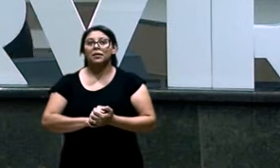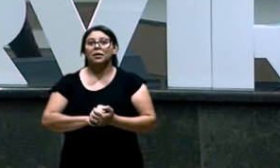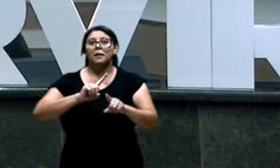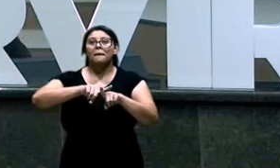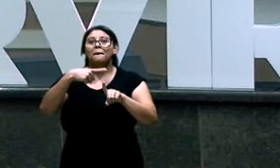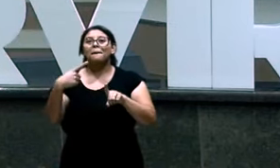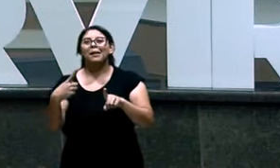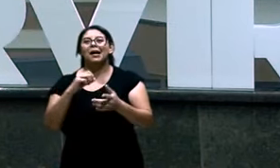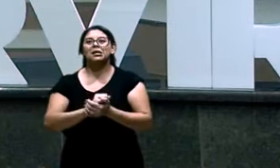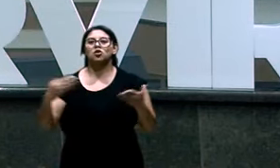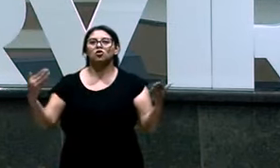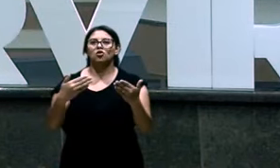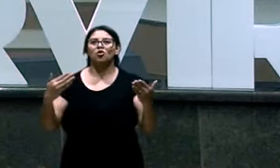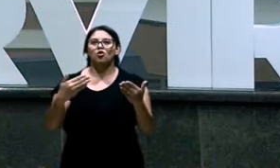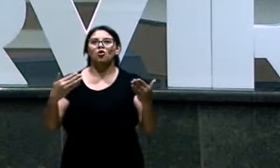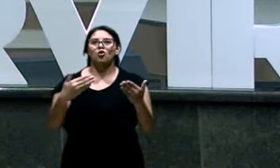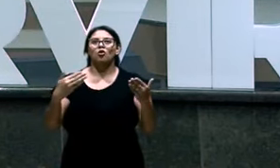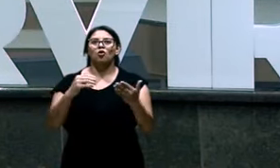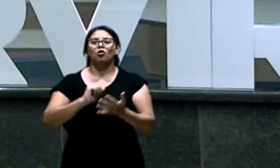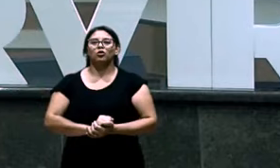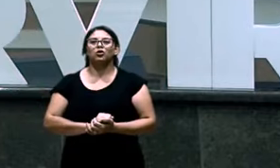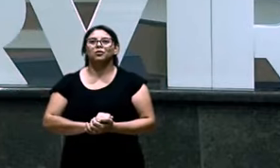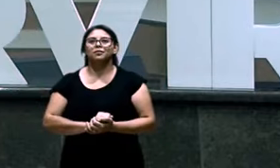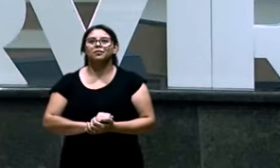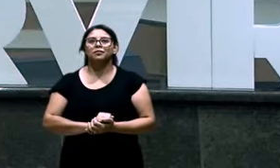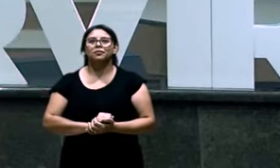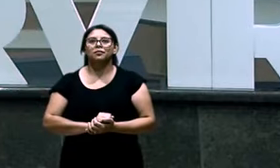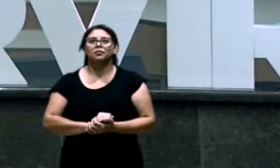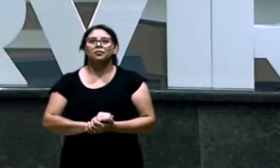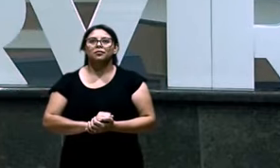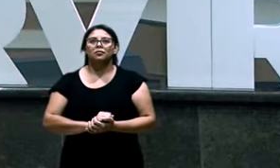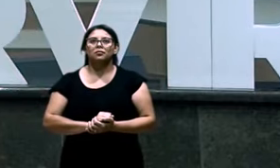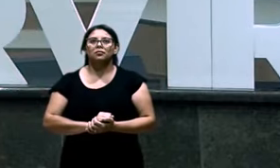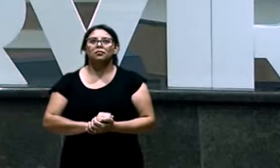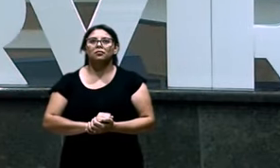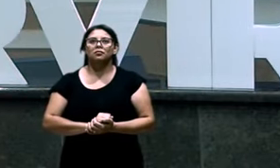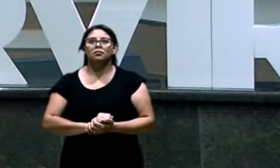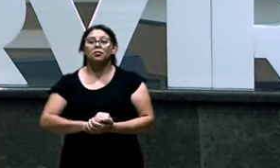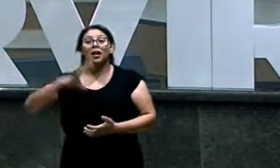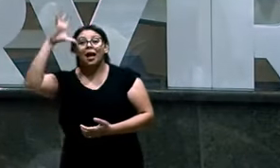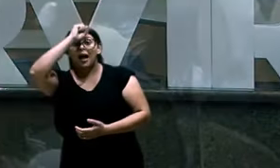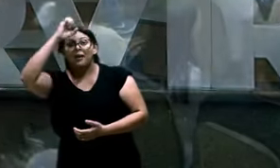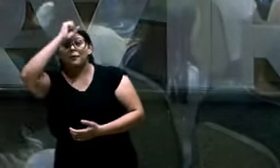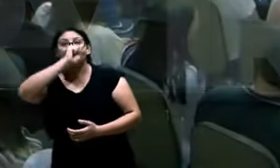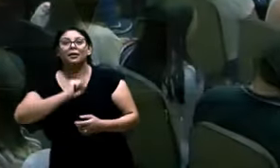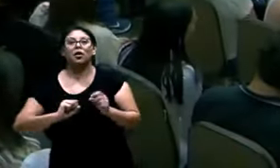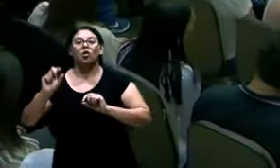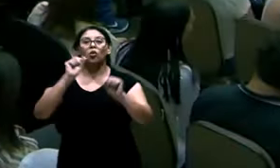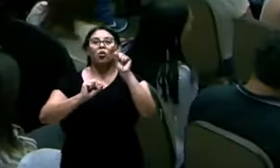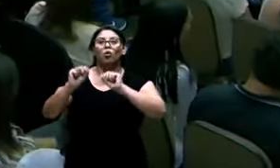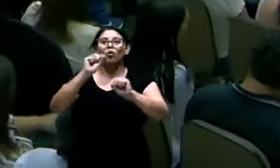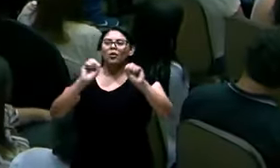que não precisam mais do véu. E por quê? Paulo diz: porque aprenderam a andar de glória